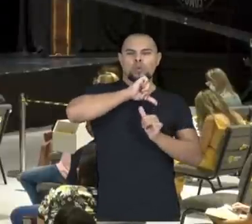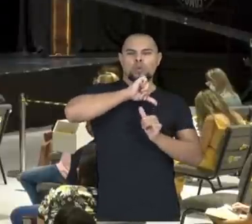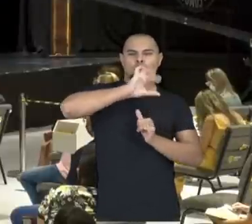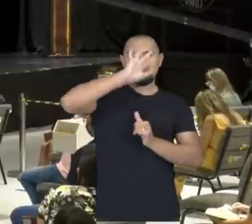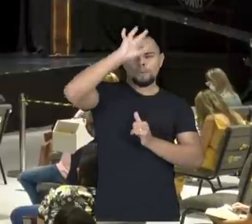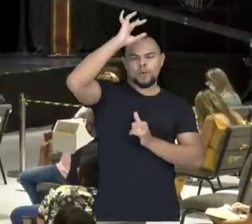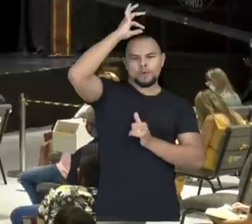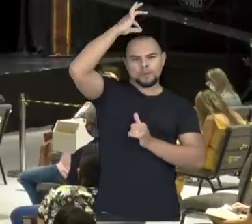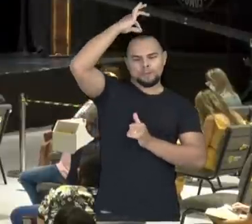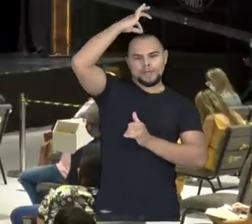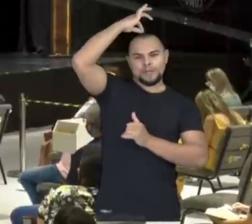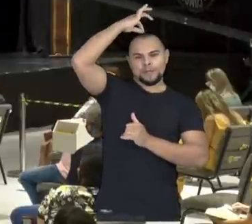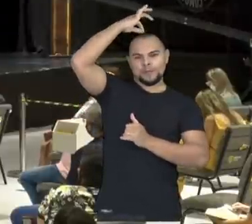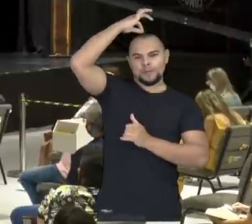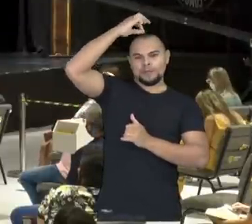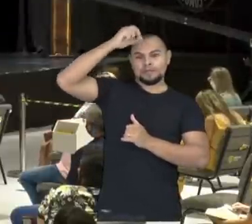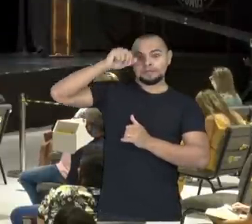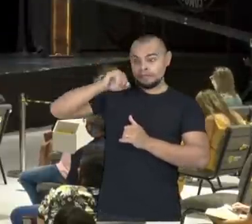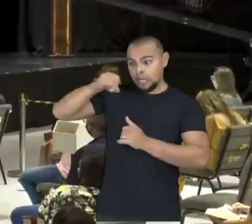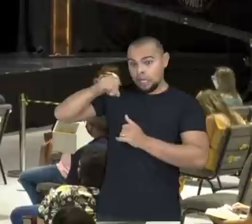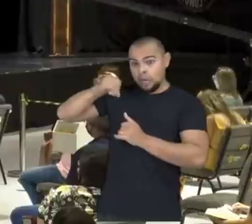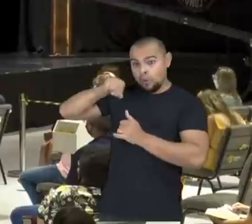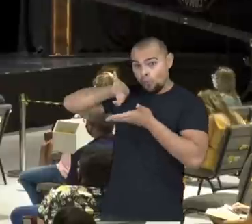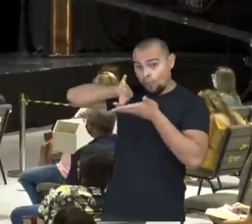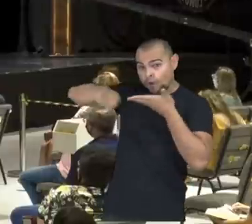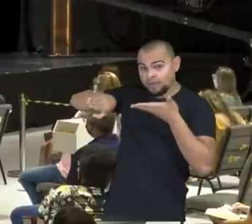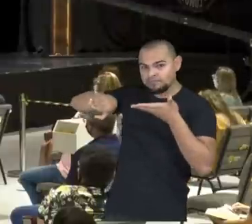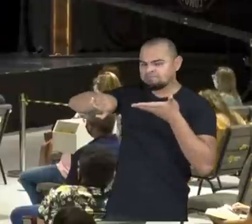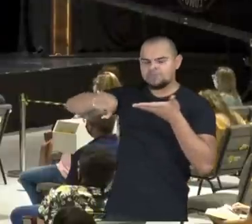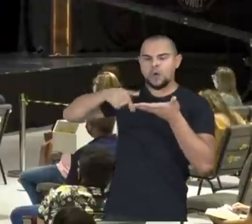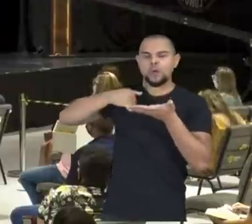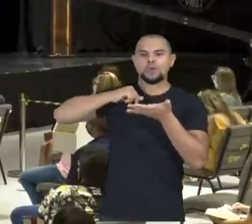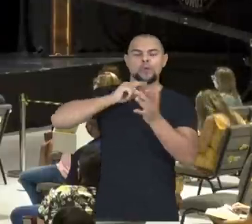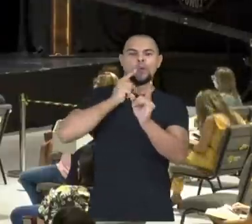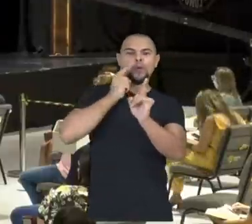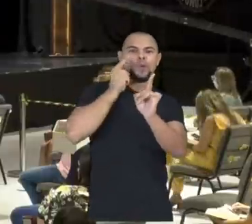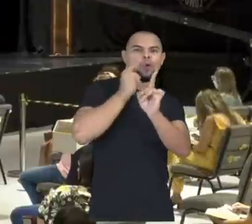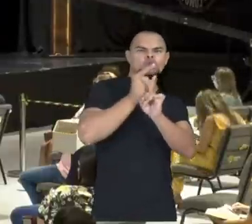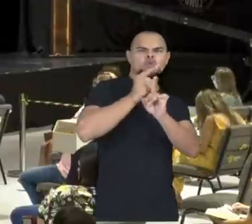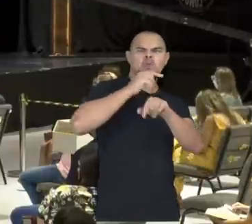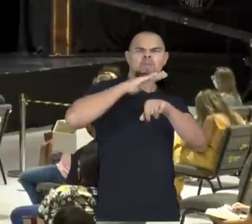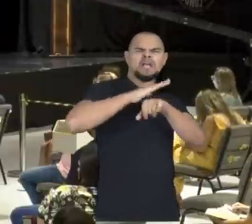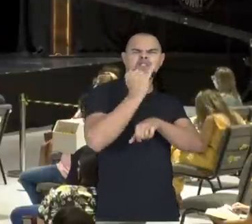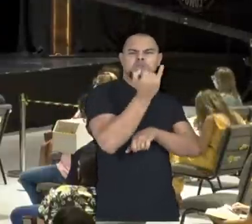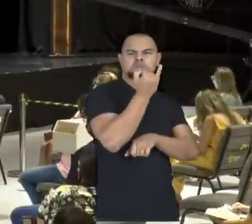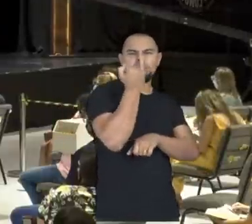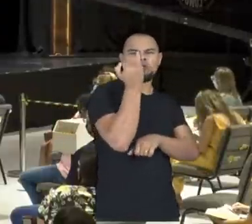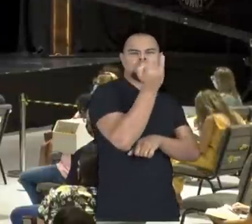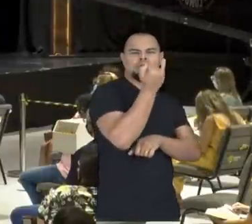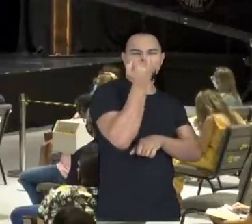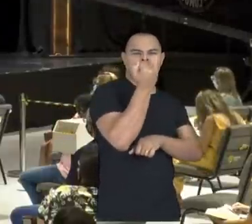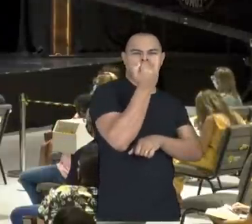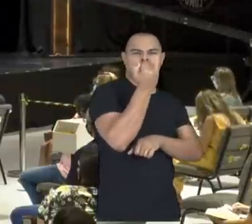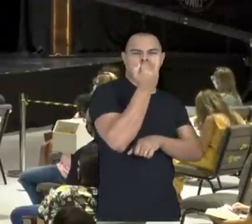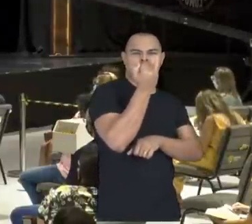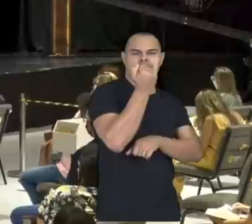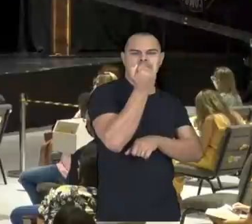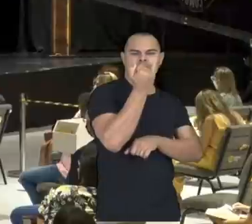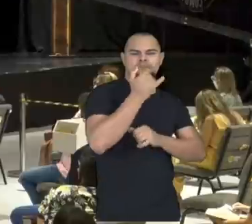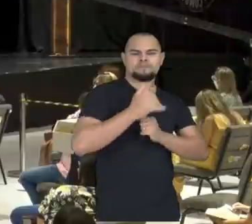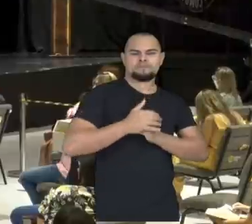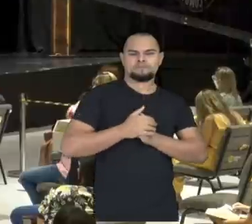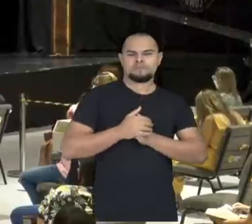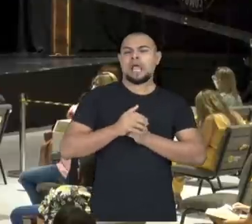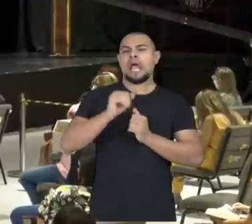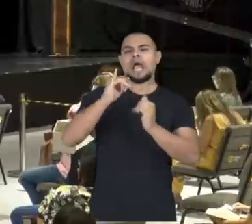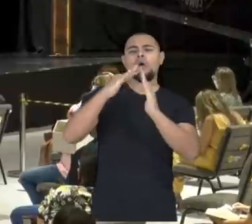eu não encontrarei a essencialidade. Porque a frequência a uma igreja, porque ela é